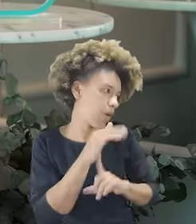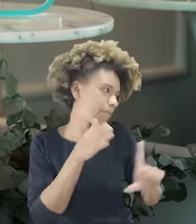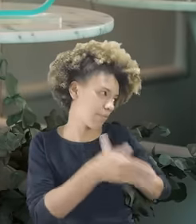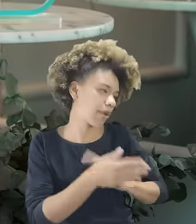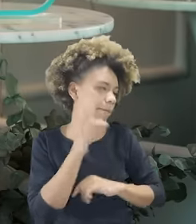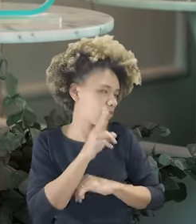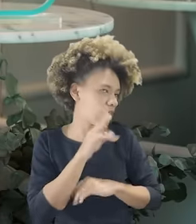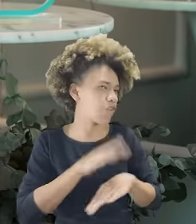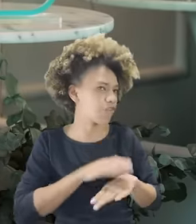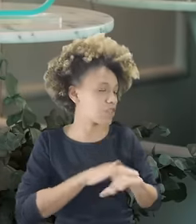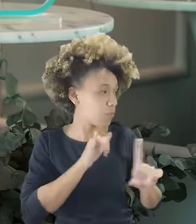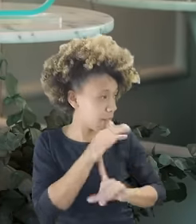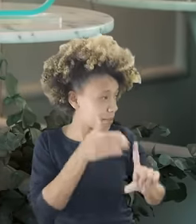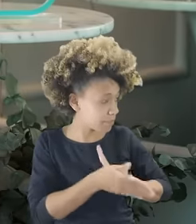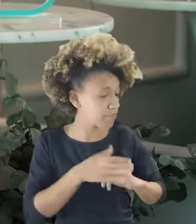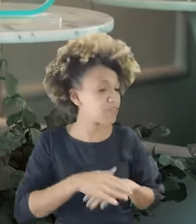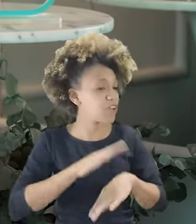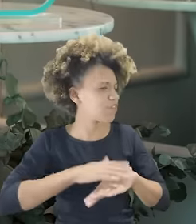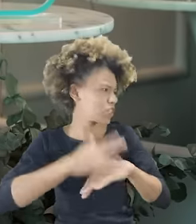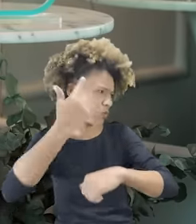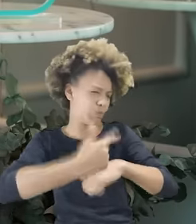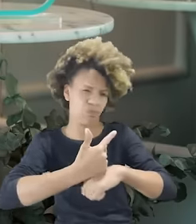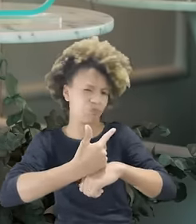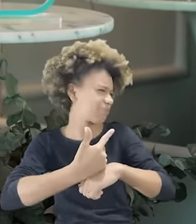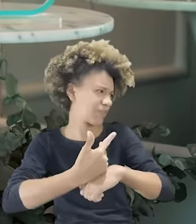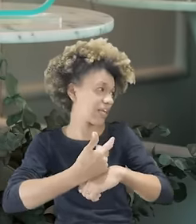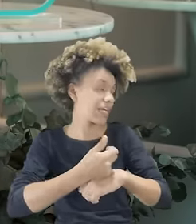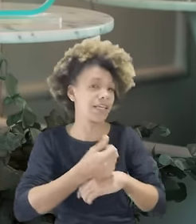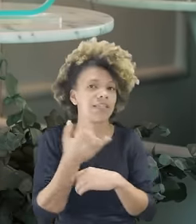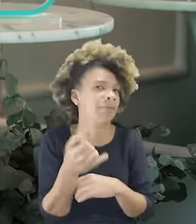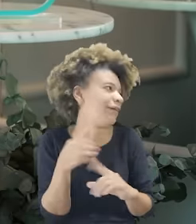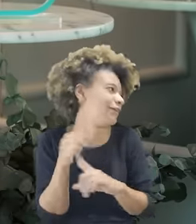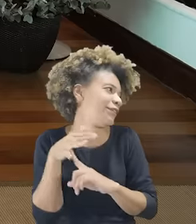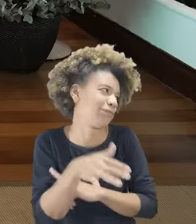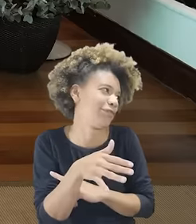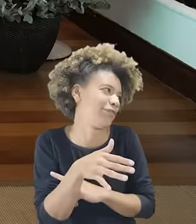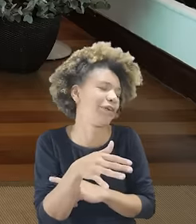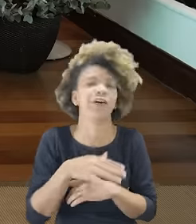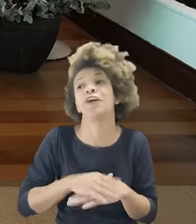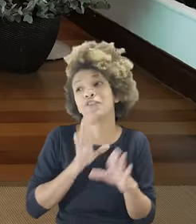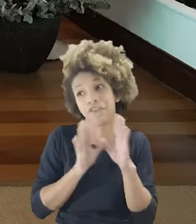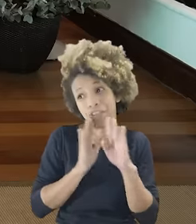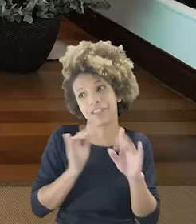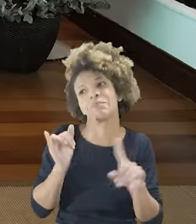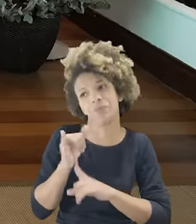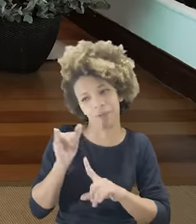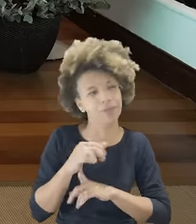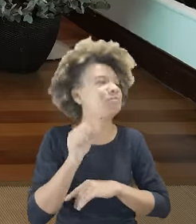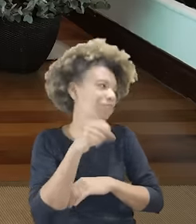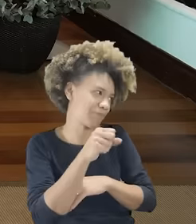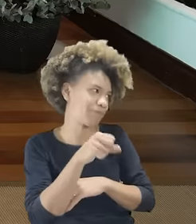é muito louca minha história eu fiz o Web bullying e eu fazia com uma câmera toda tosca e essa merda explodiu ou não salvo bullying na